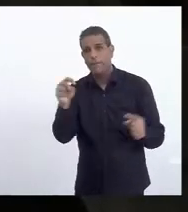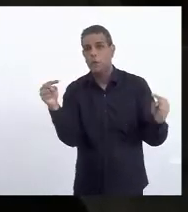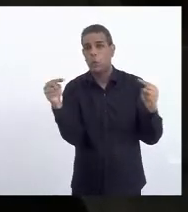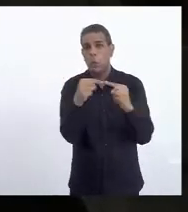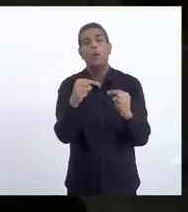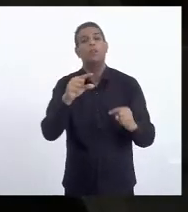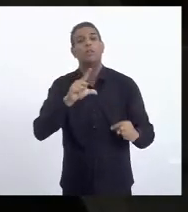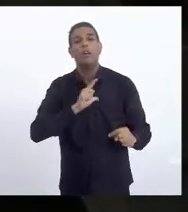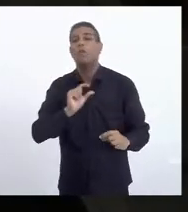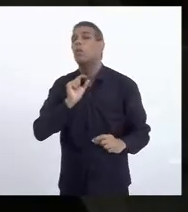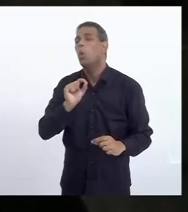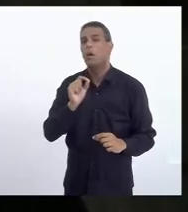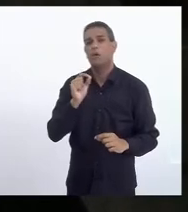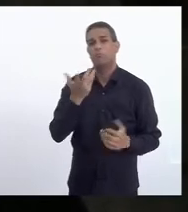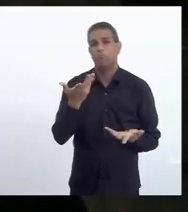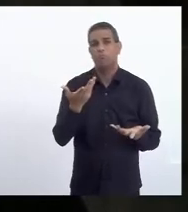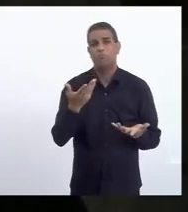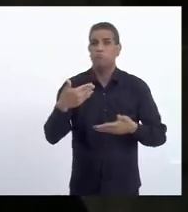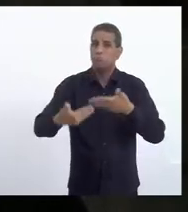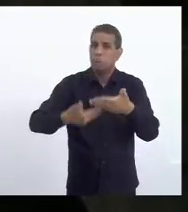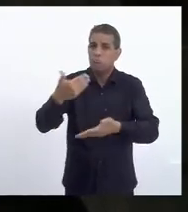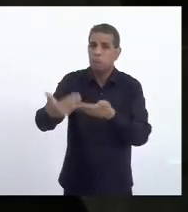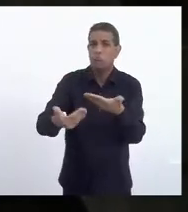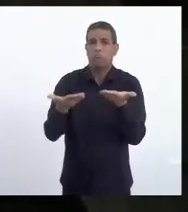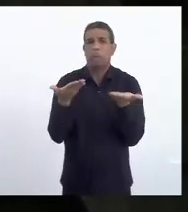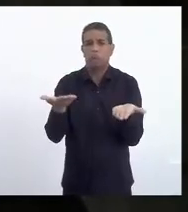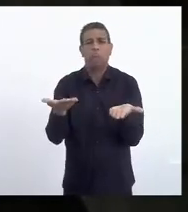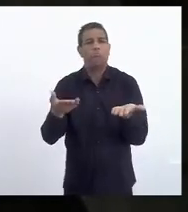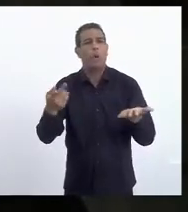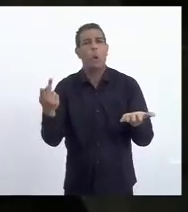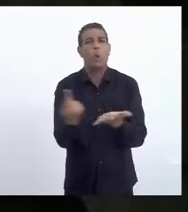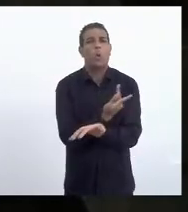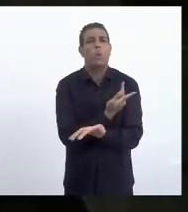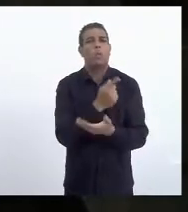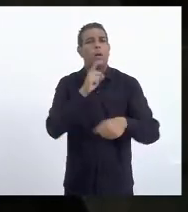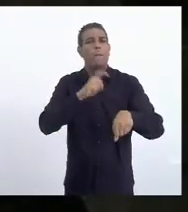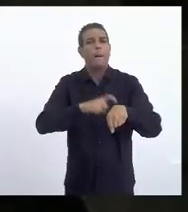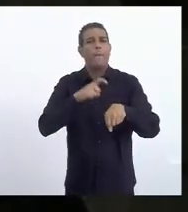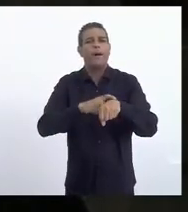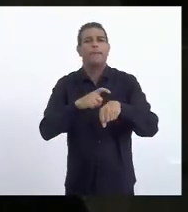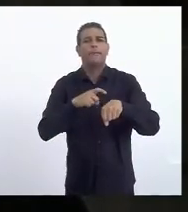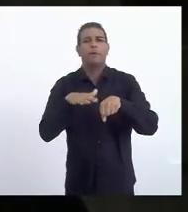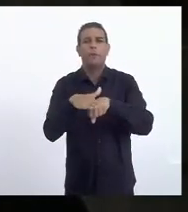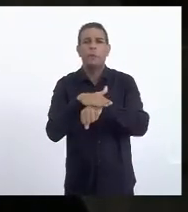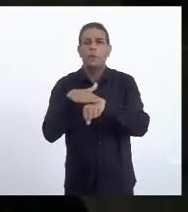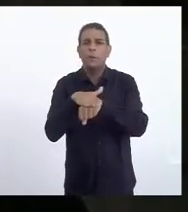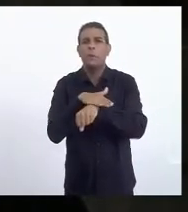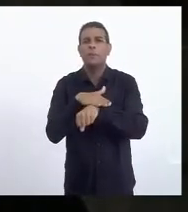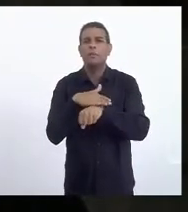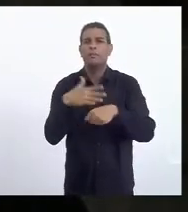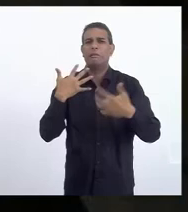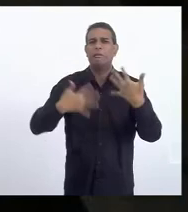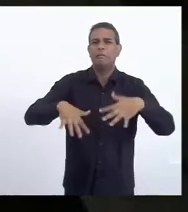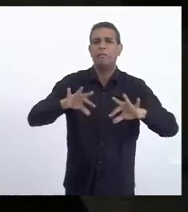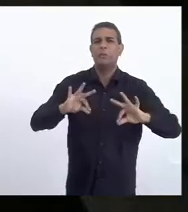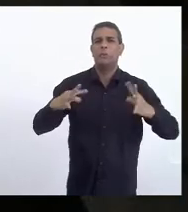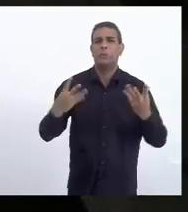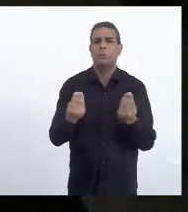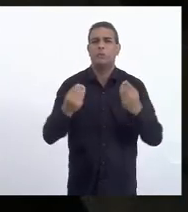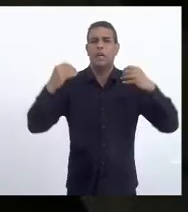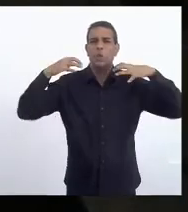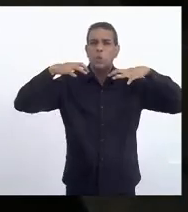um personagem durante né ali o momento aqui estava conversando com os moradores Aflitos com as